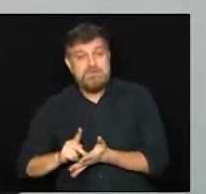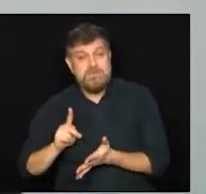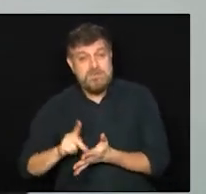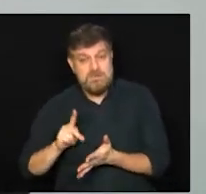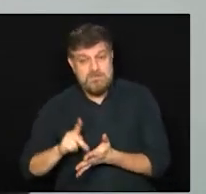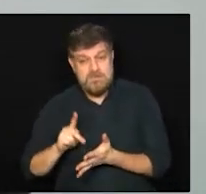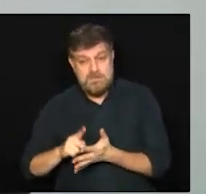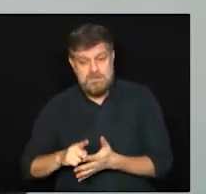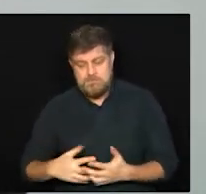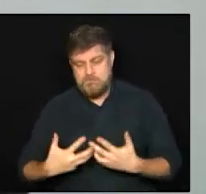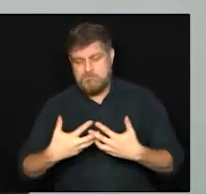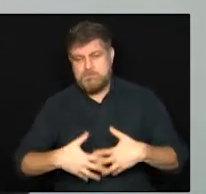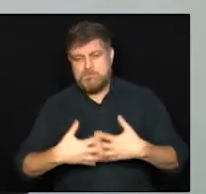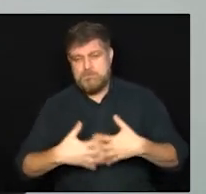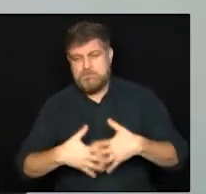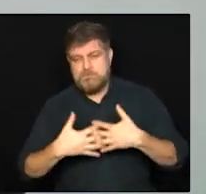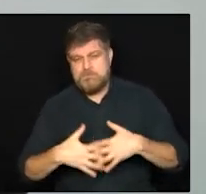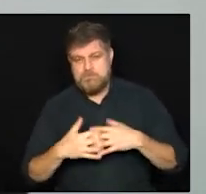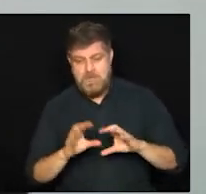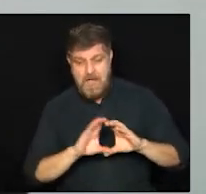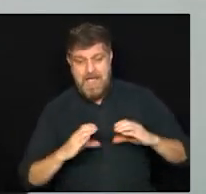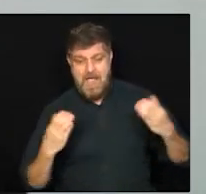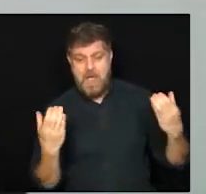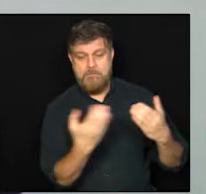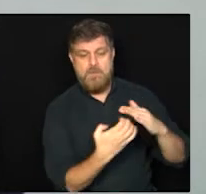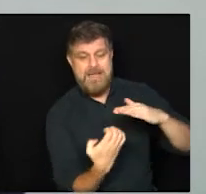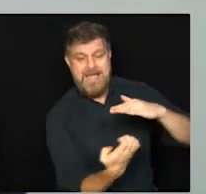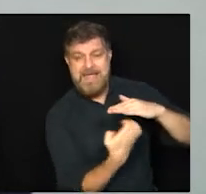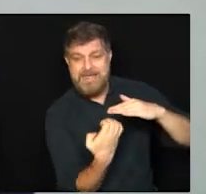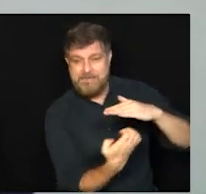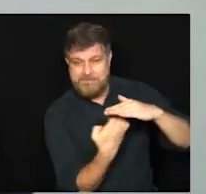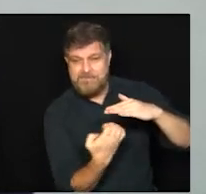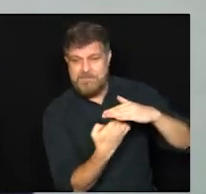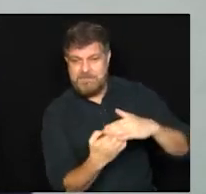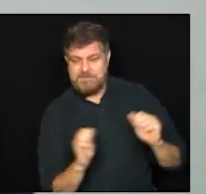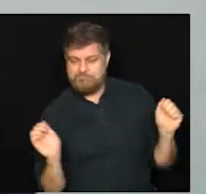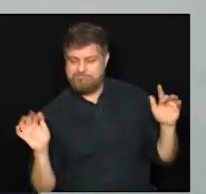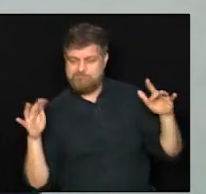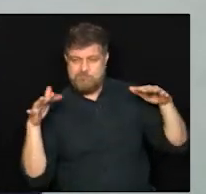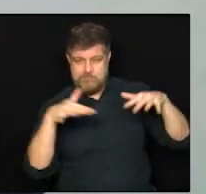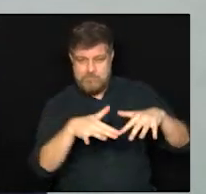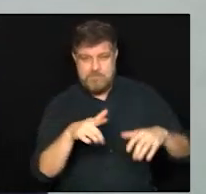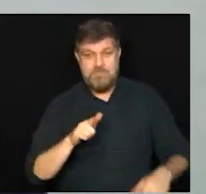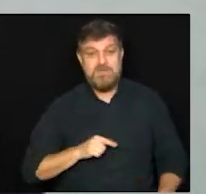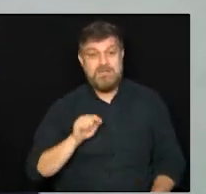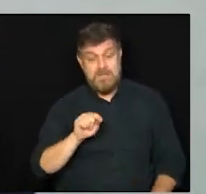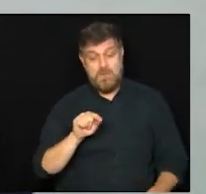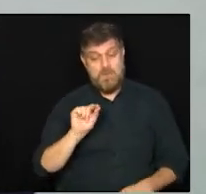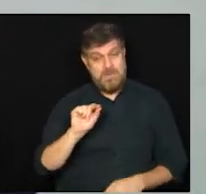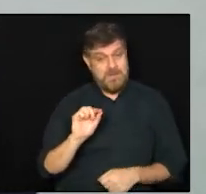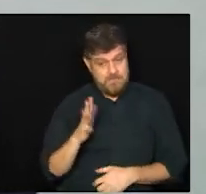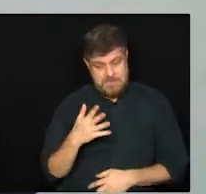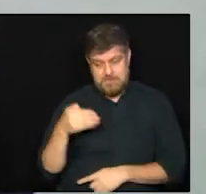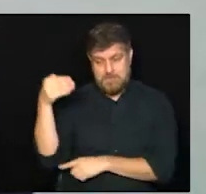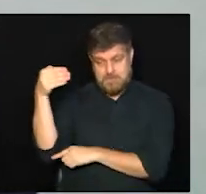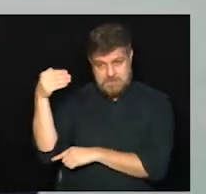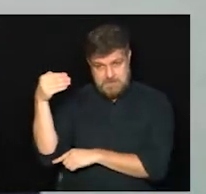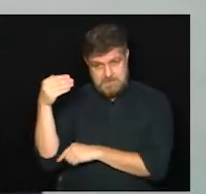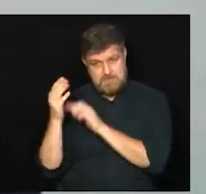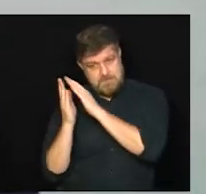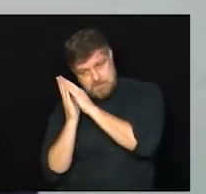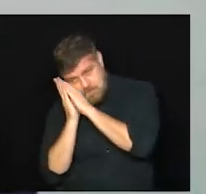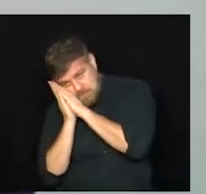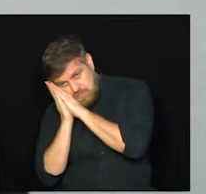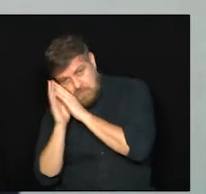movimenta são os eventos corporativos, né? O evento corporativo, ele faz a hospedagem, e ele faz o